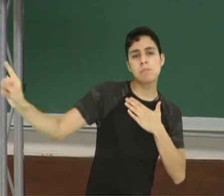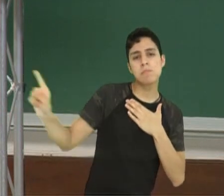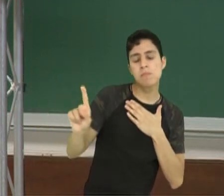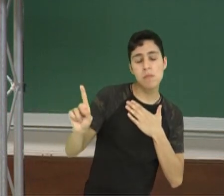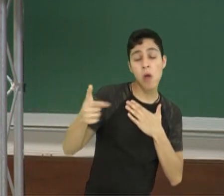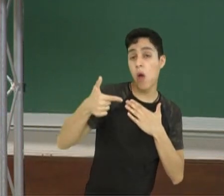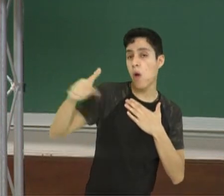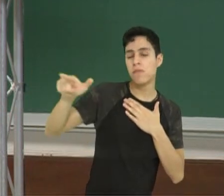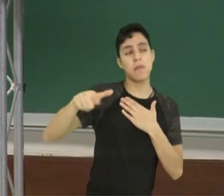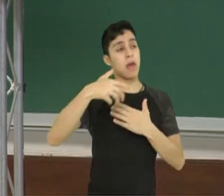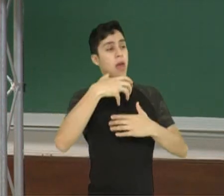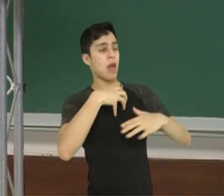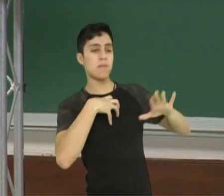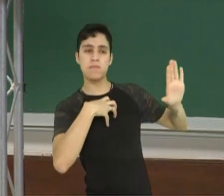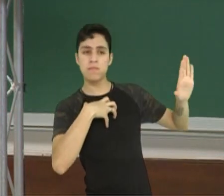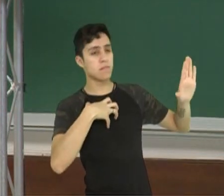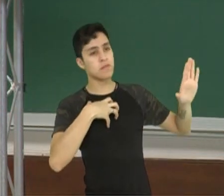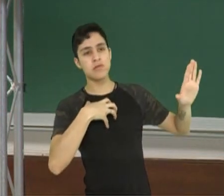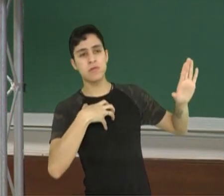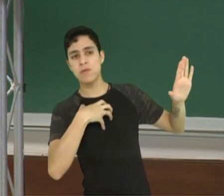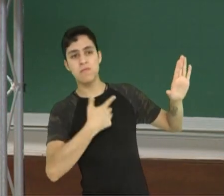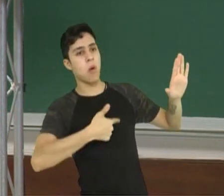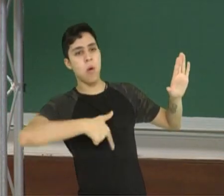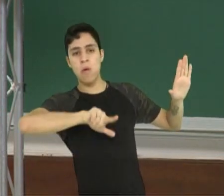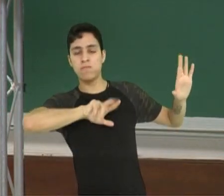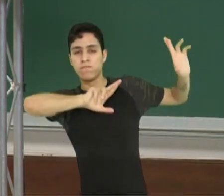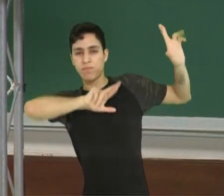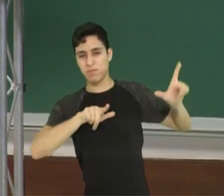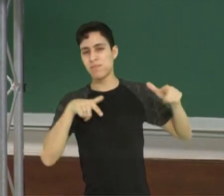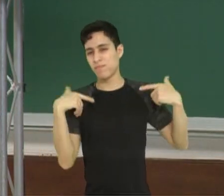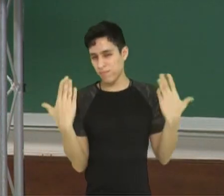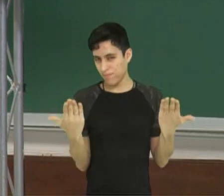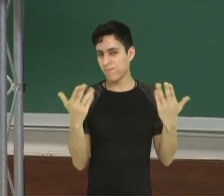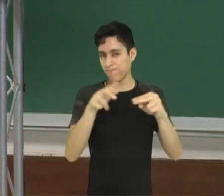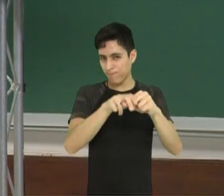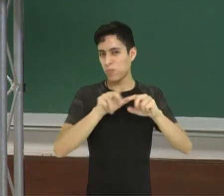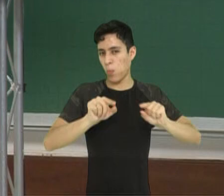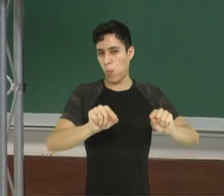acontece naquele momento exato.